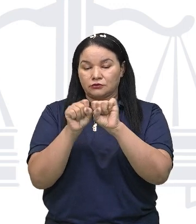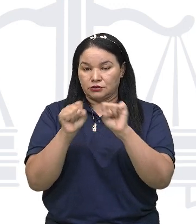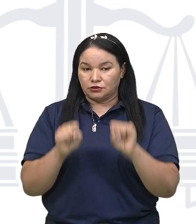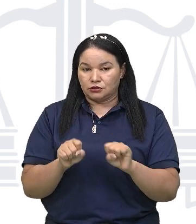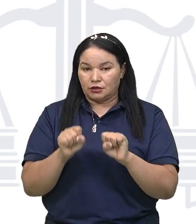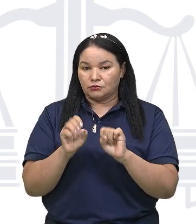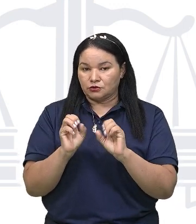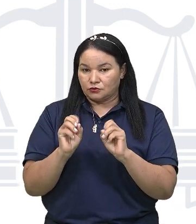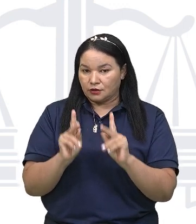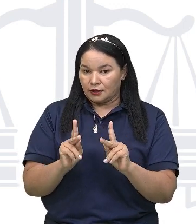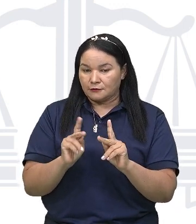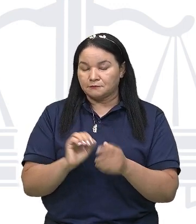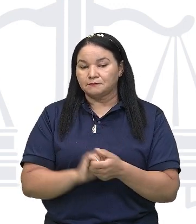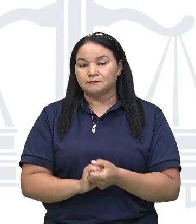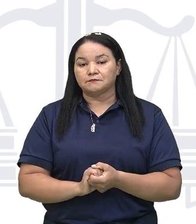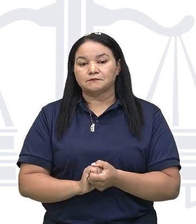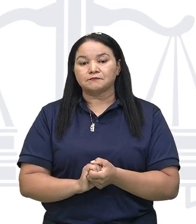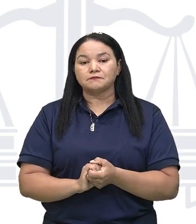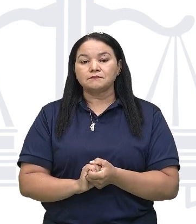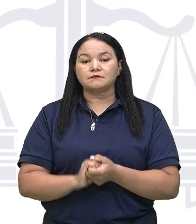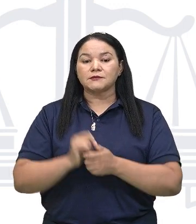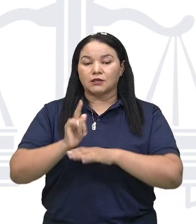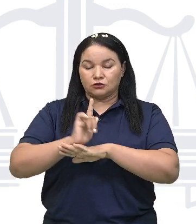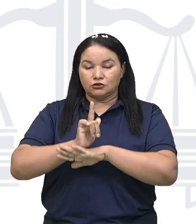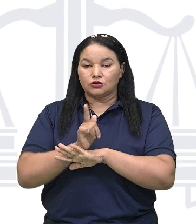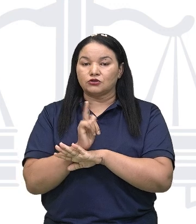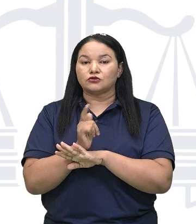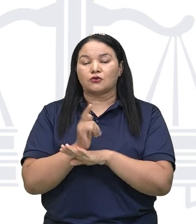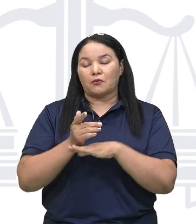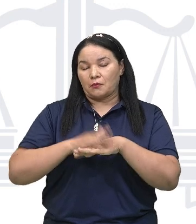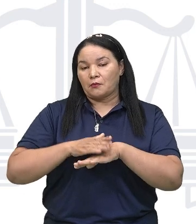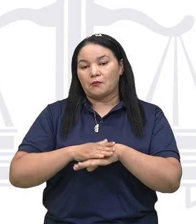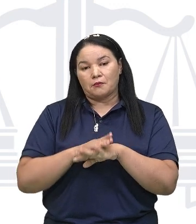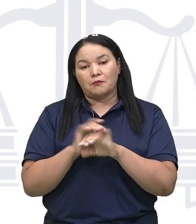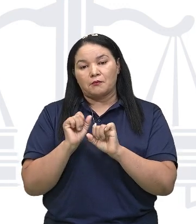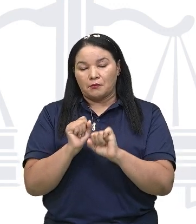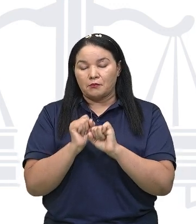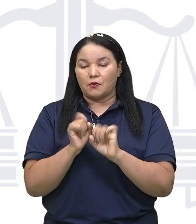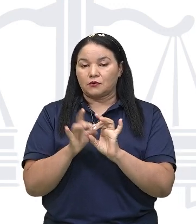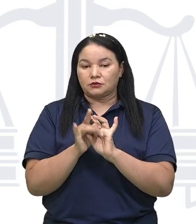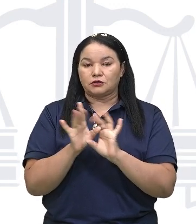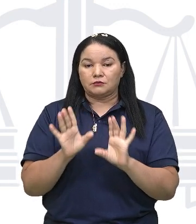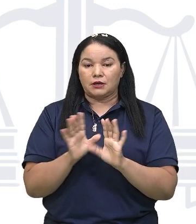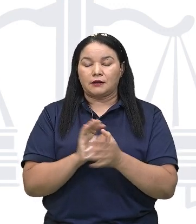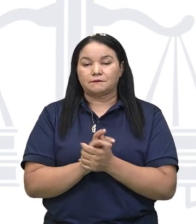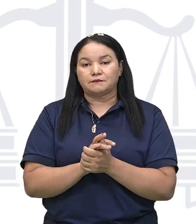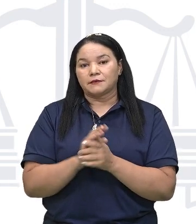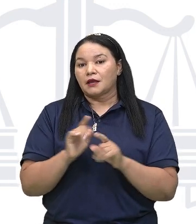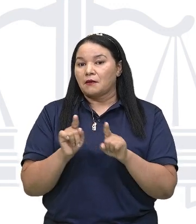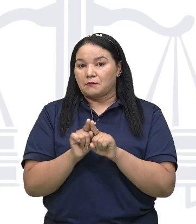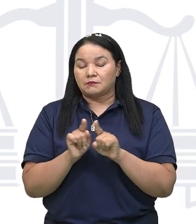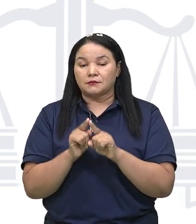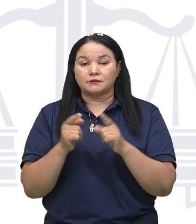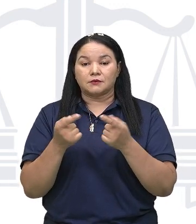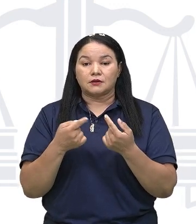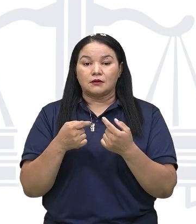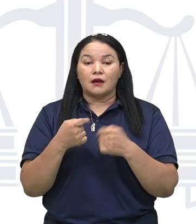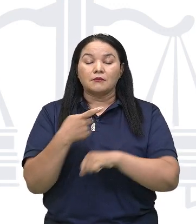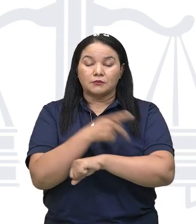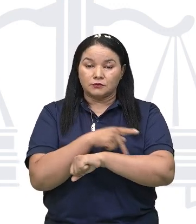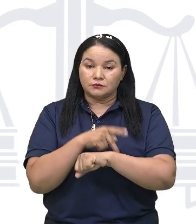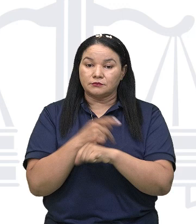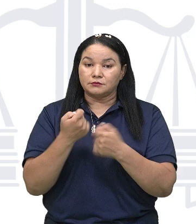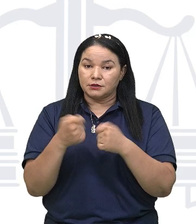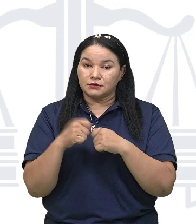aparatas, porque ele tem esse perfil de realizar o desbloqueio. Nós também podemos auxiliá-los, né, mas lembrando sempre dessa